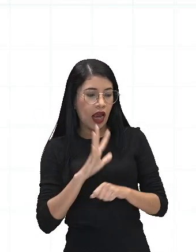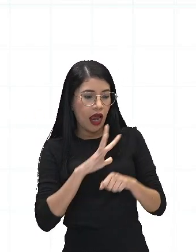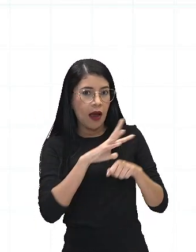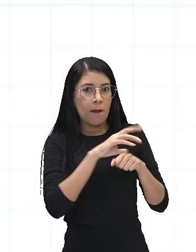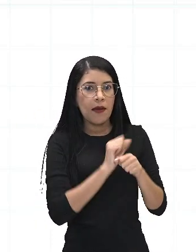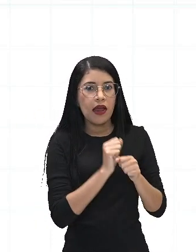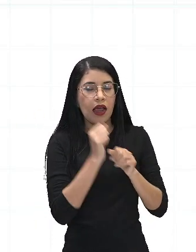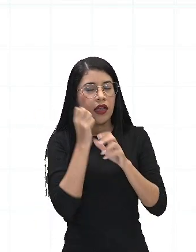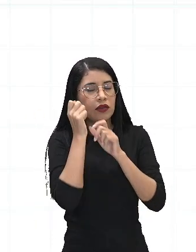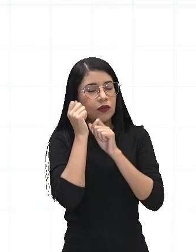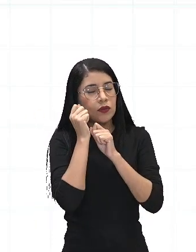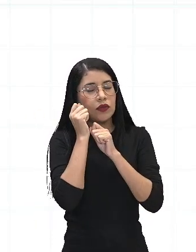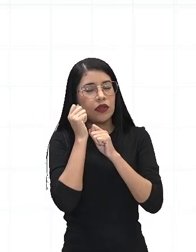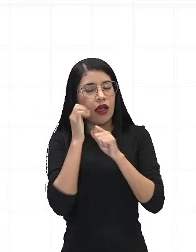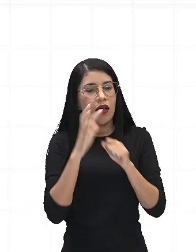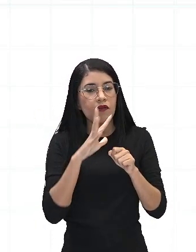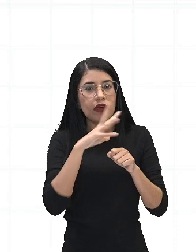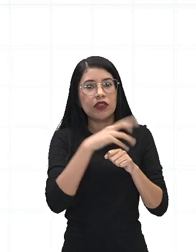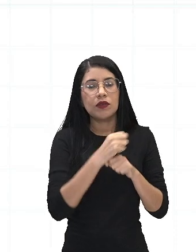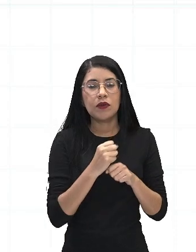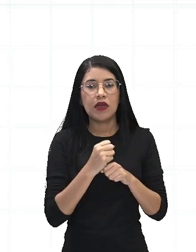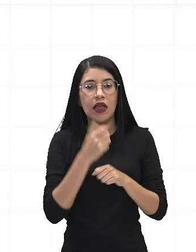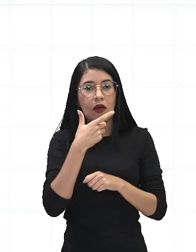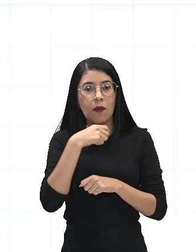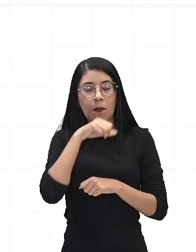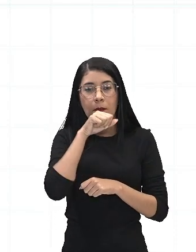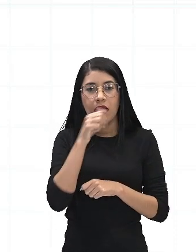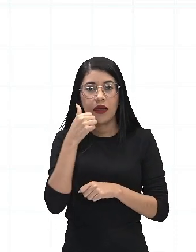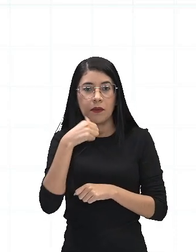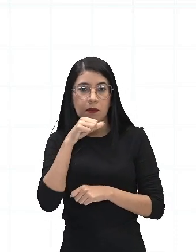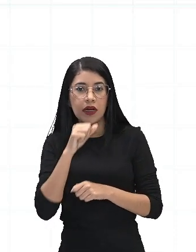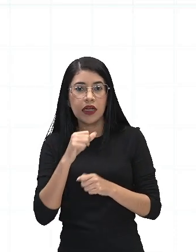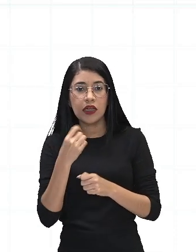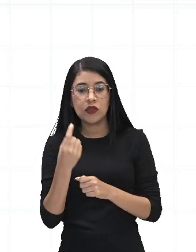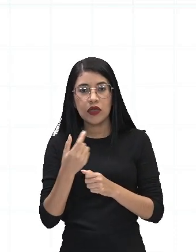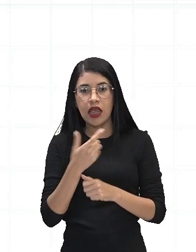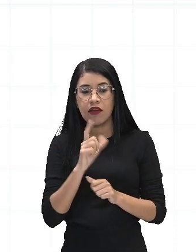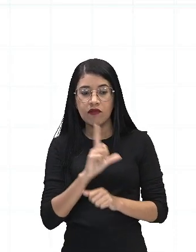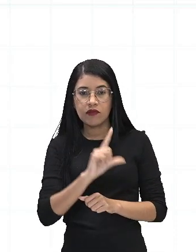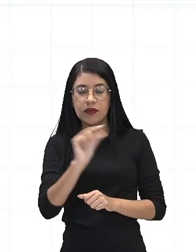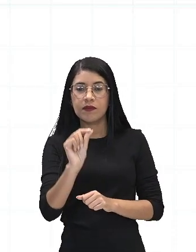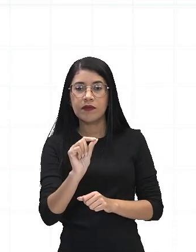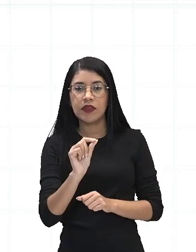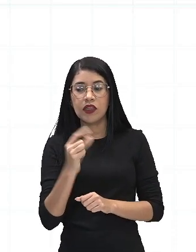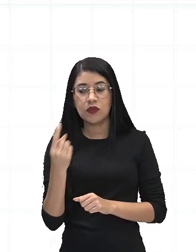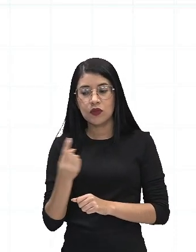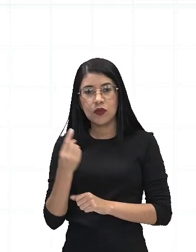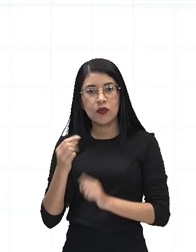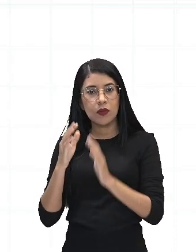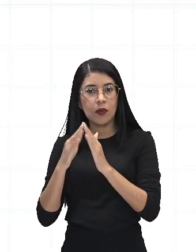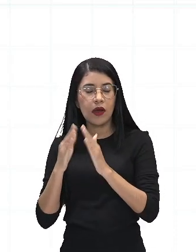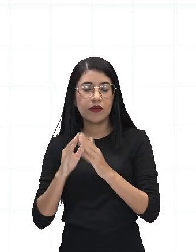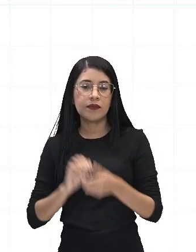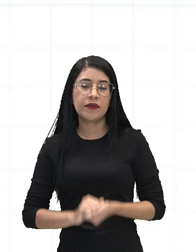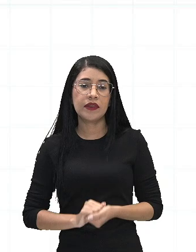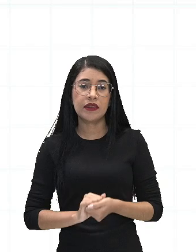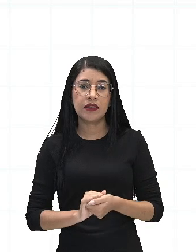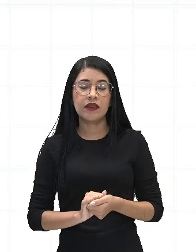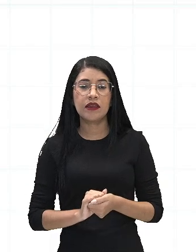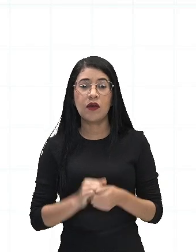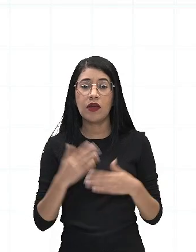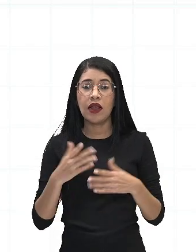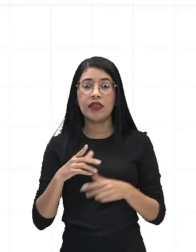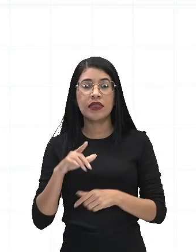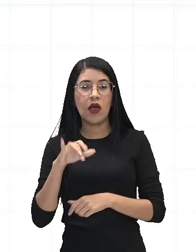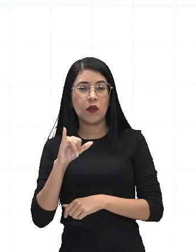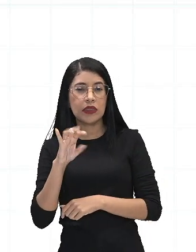à noite quando seus pais não estivessem em casa? Graças ao sítio do Pica-Pau Amarelo, a